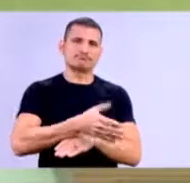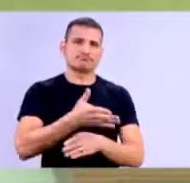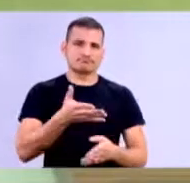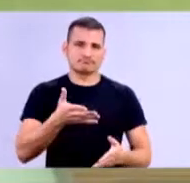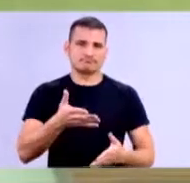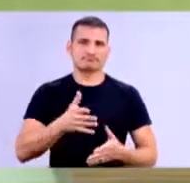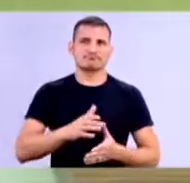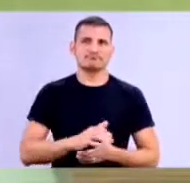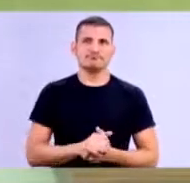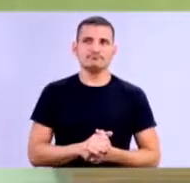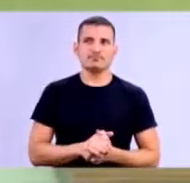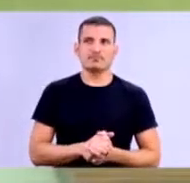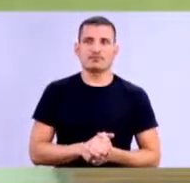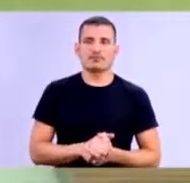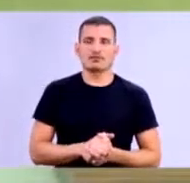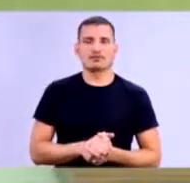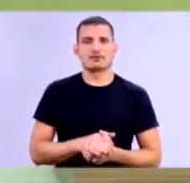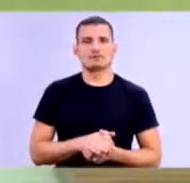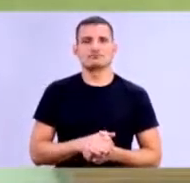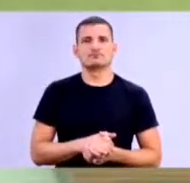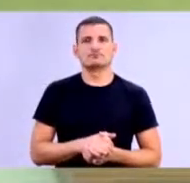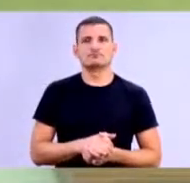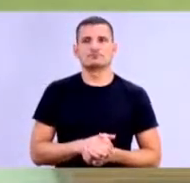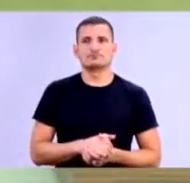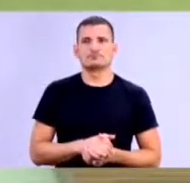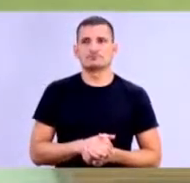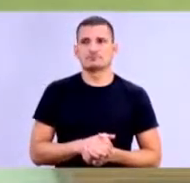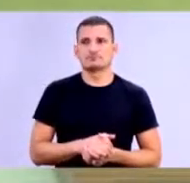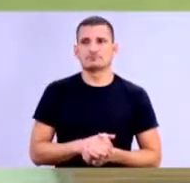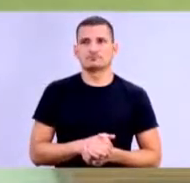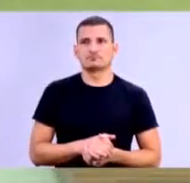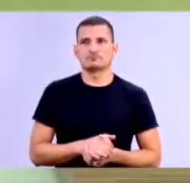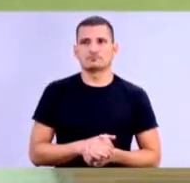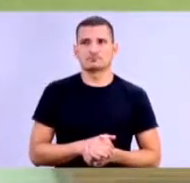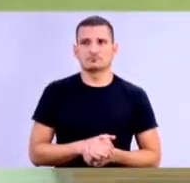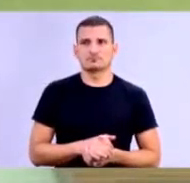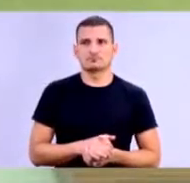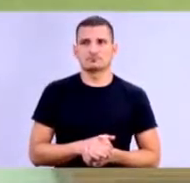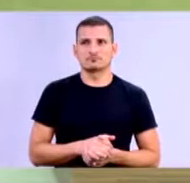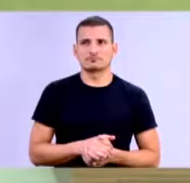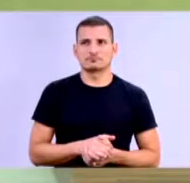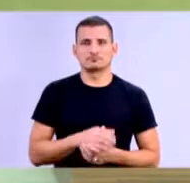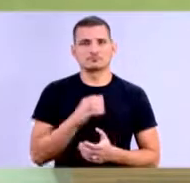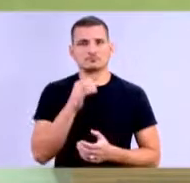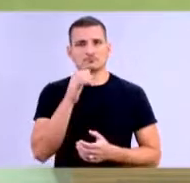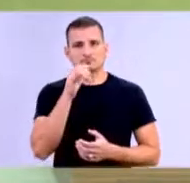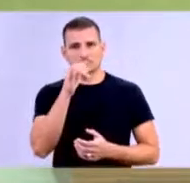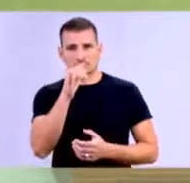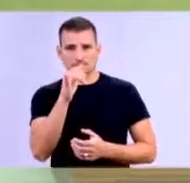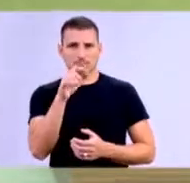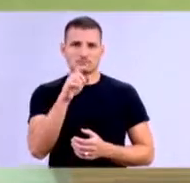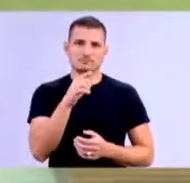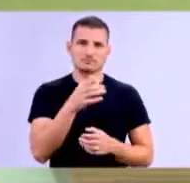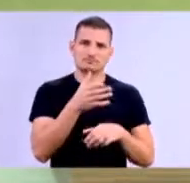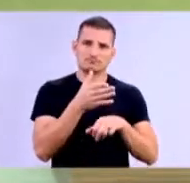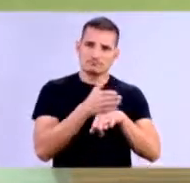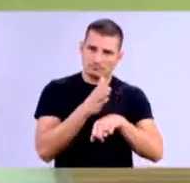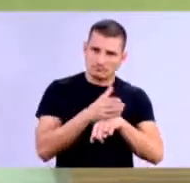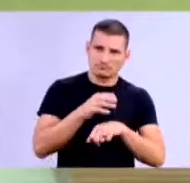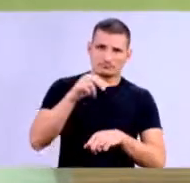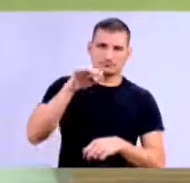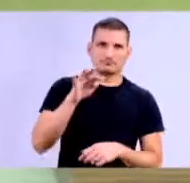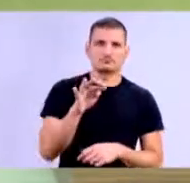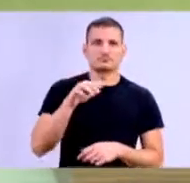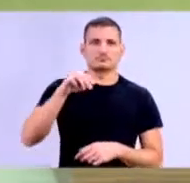até sem você querer. Quando você mantém e pratica as netiquetas, de uma